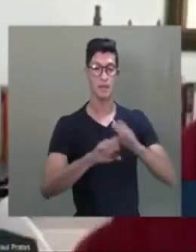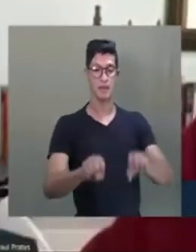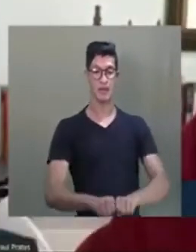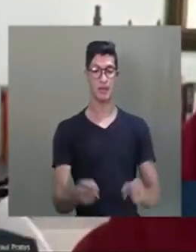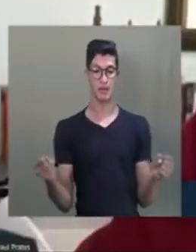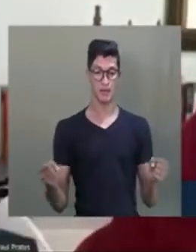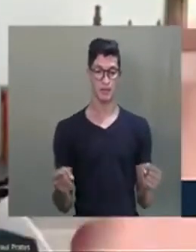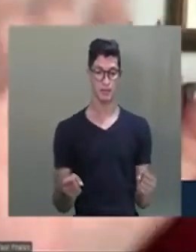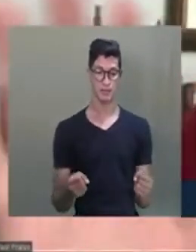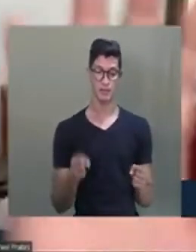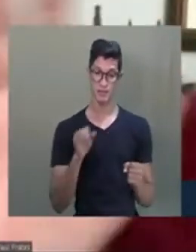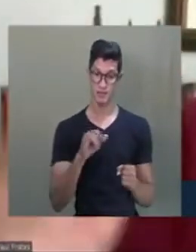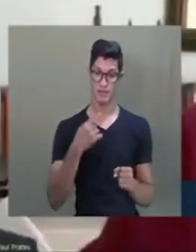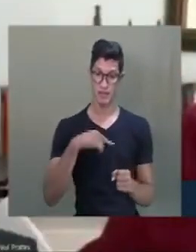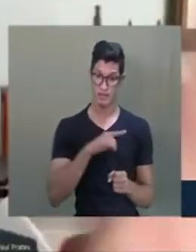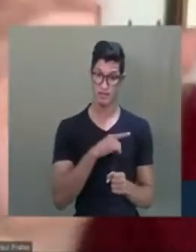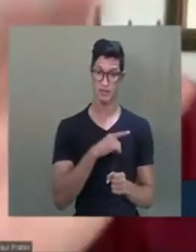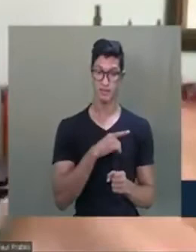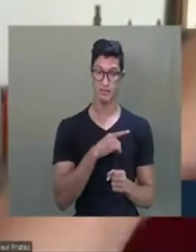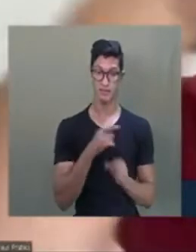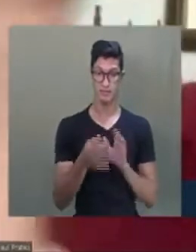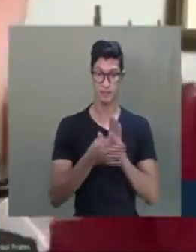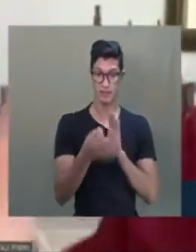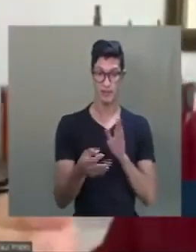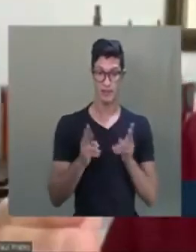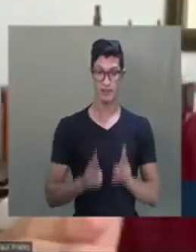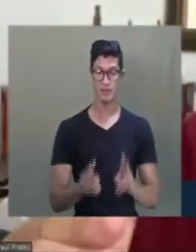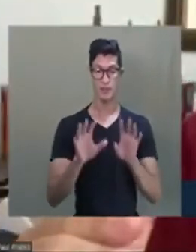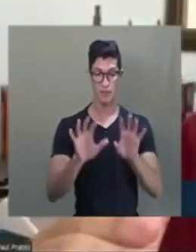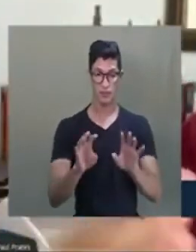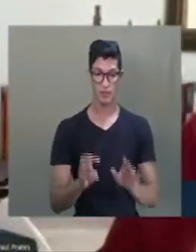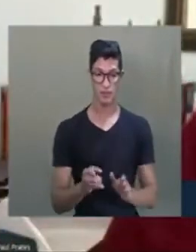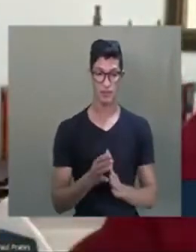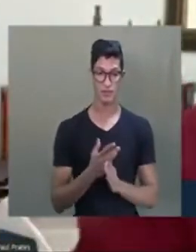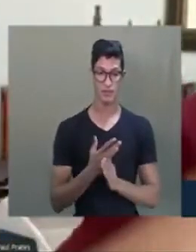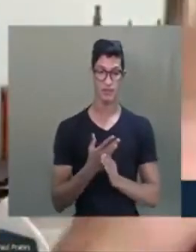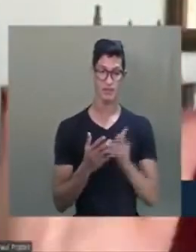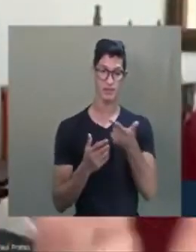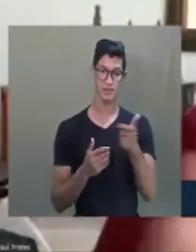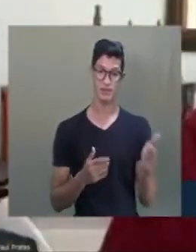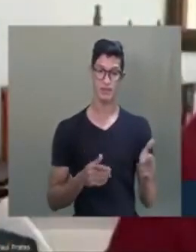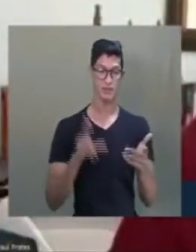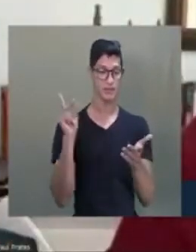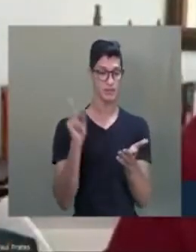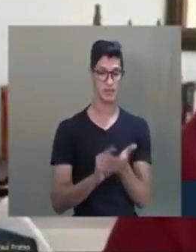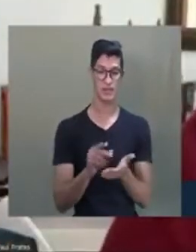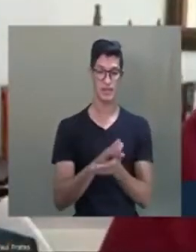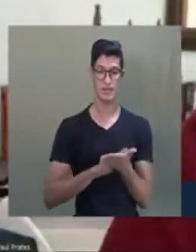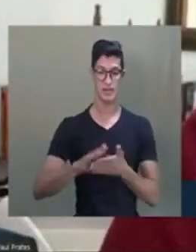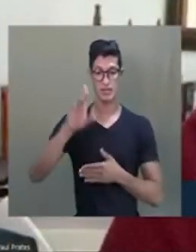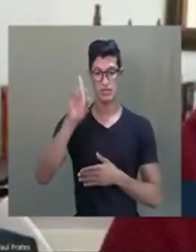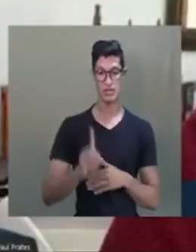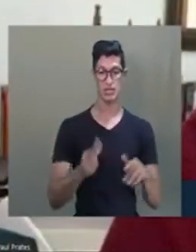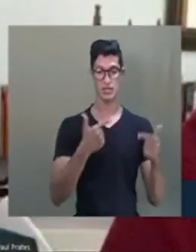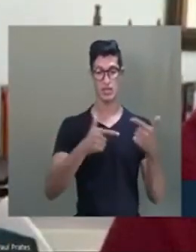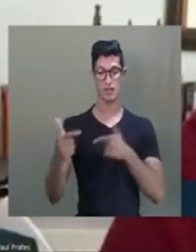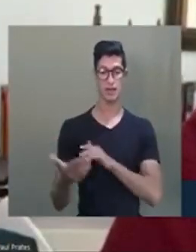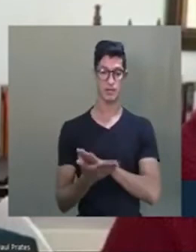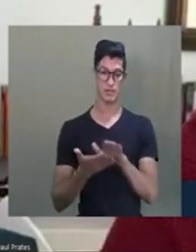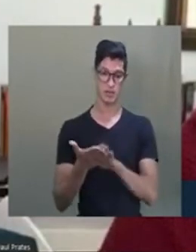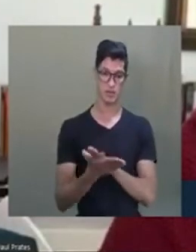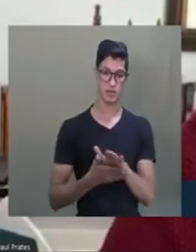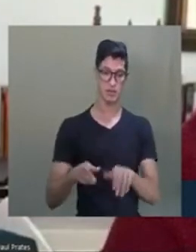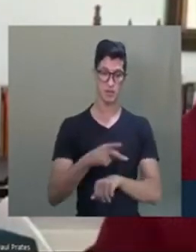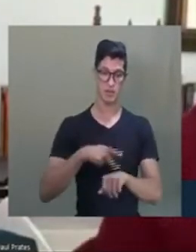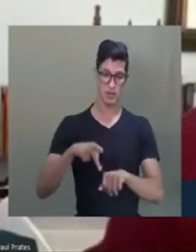quebrar. Se a gente for argumentar sempre com isso, não teremos absolutamente mais direito trabalhista nenhum nesse